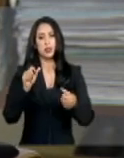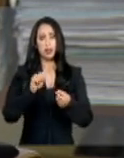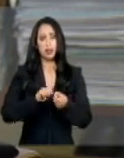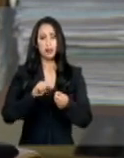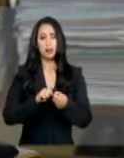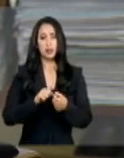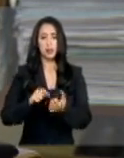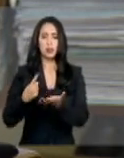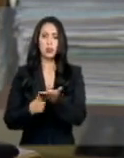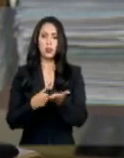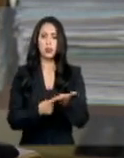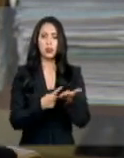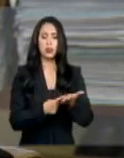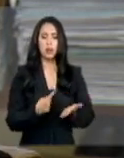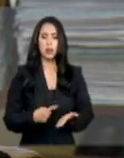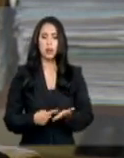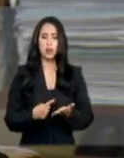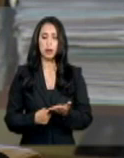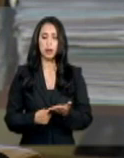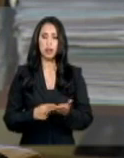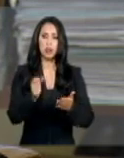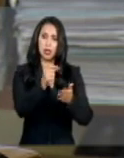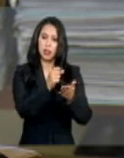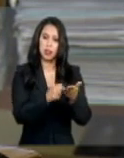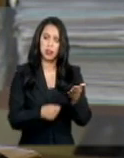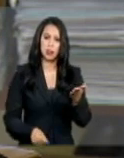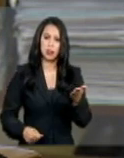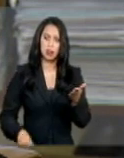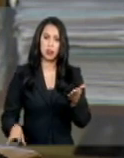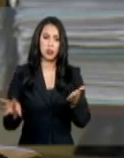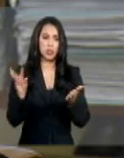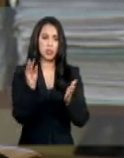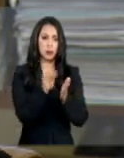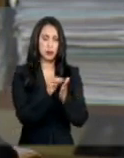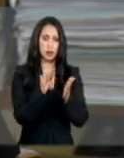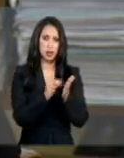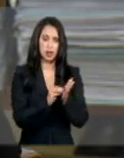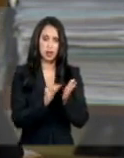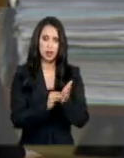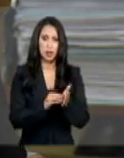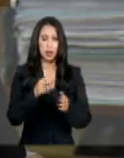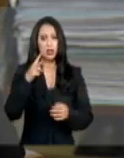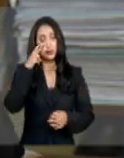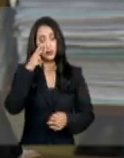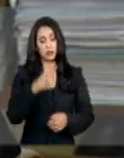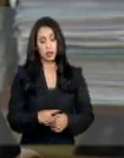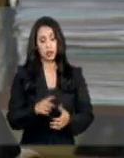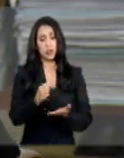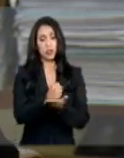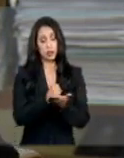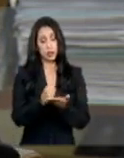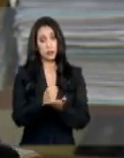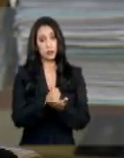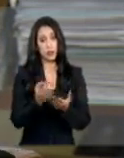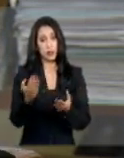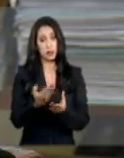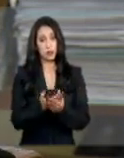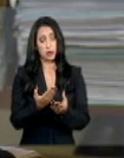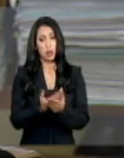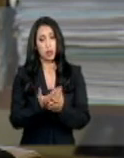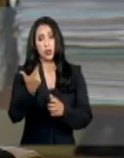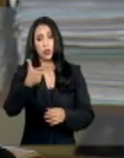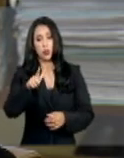acórdão assim ementado eu escrevo que a ementa reconhecida essa repercussão geral da matéria foi foi